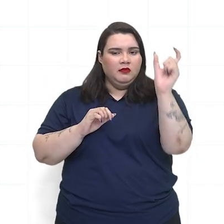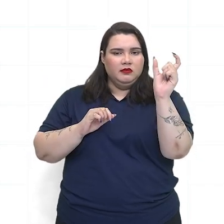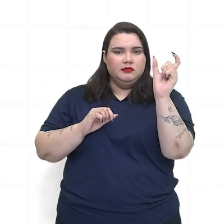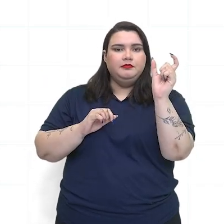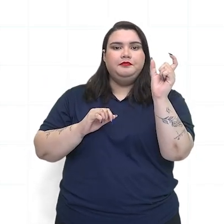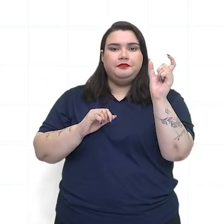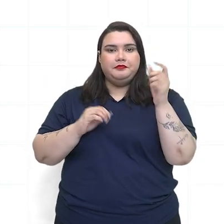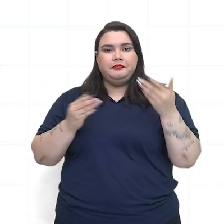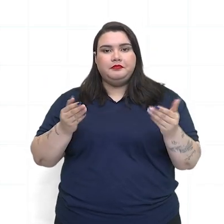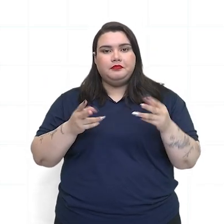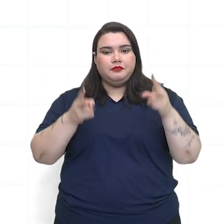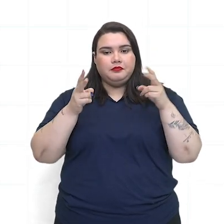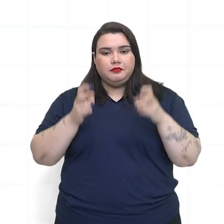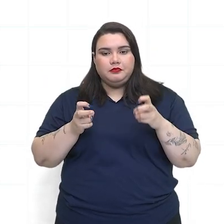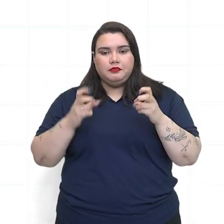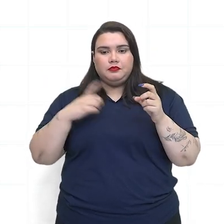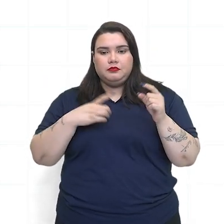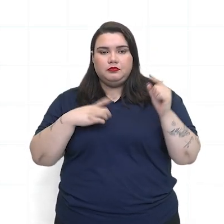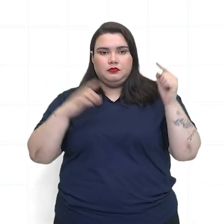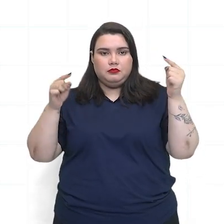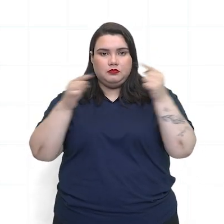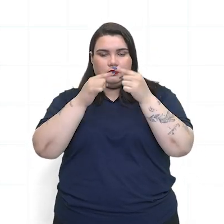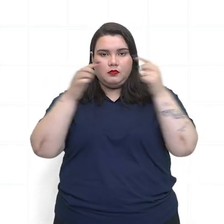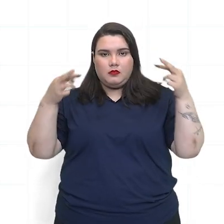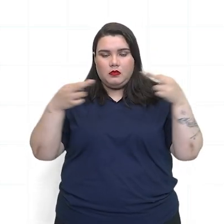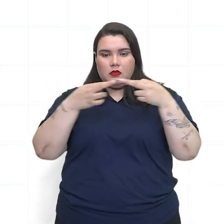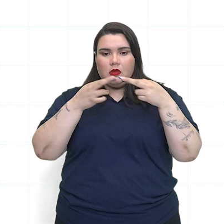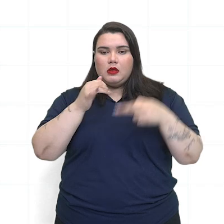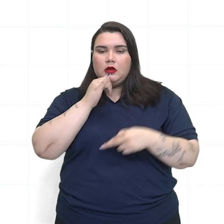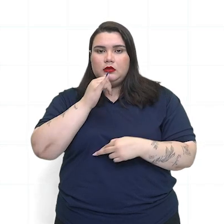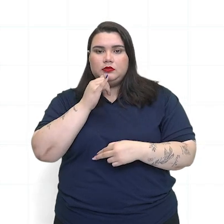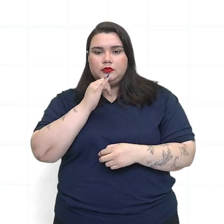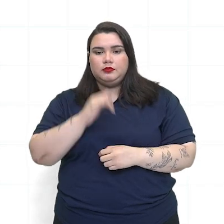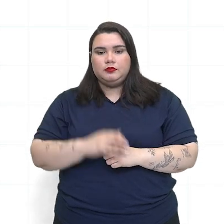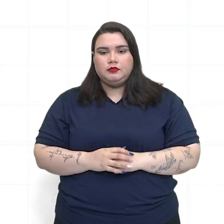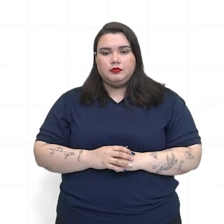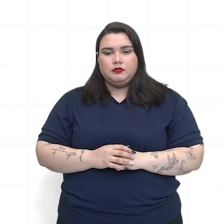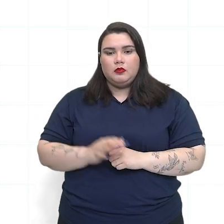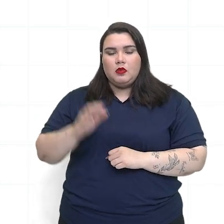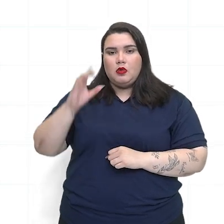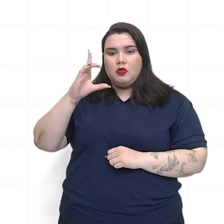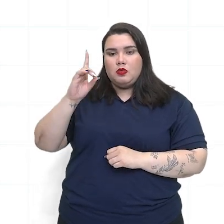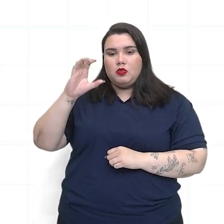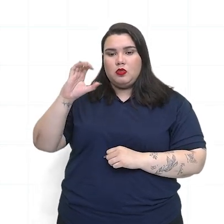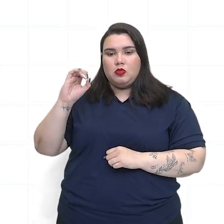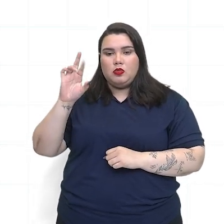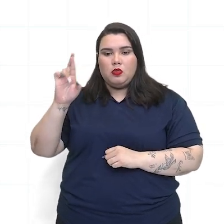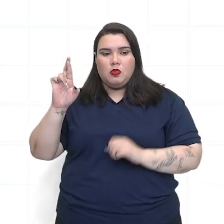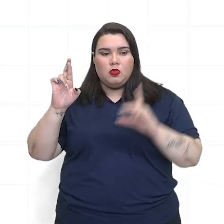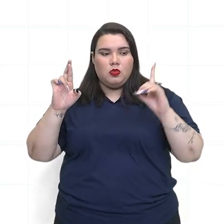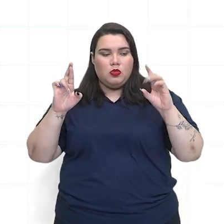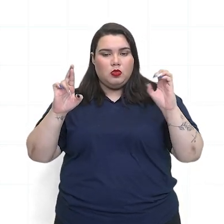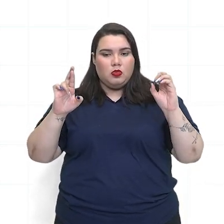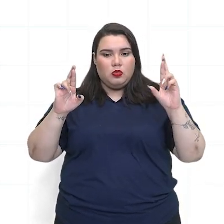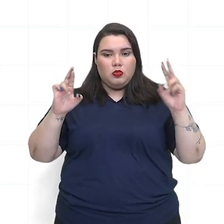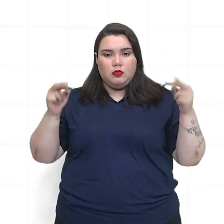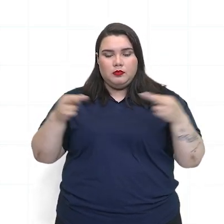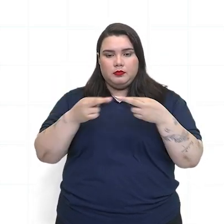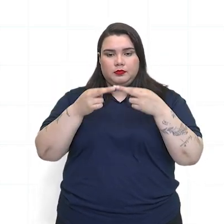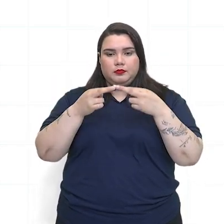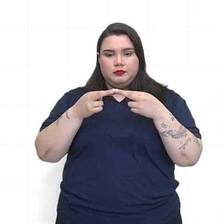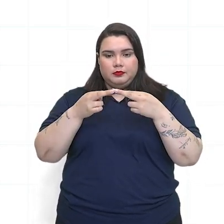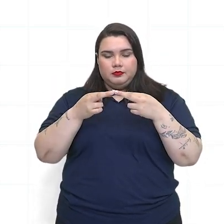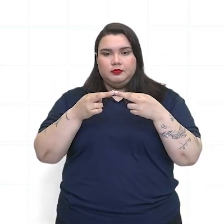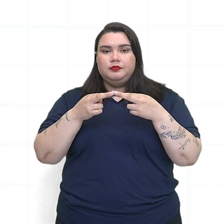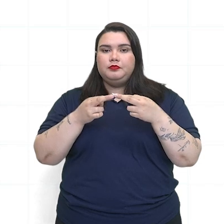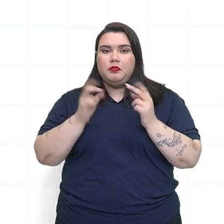verso, vocês observem que tem a combinação dos sons. Por exemplo, aí da palavra fingidor com dor, termina com a